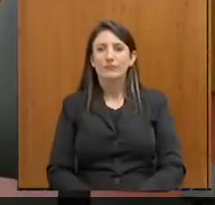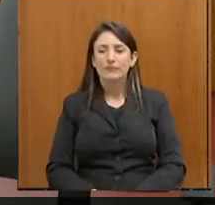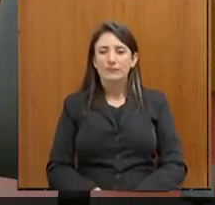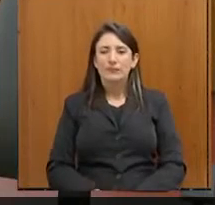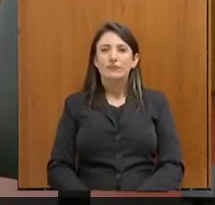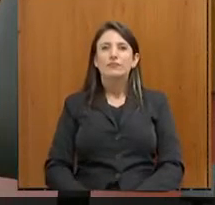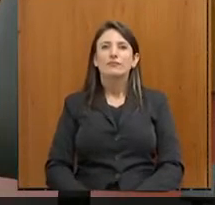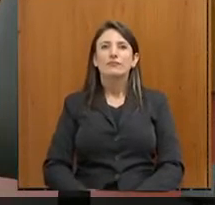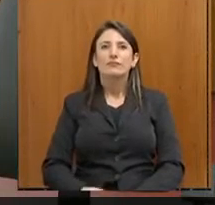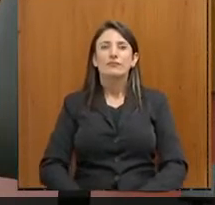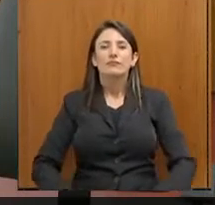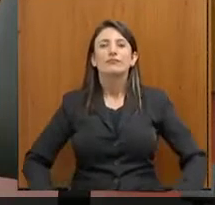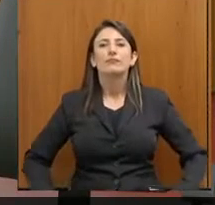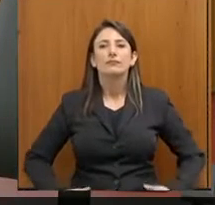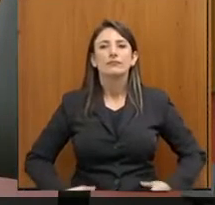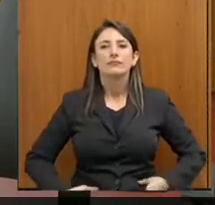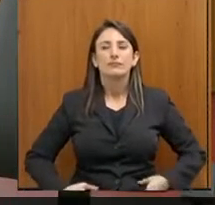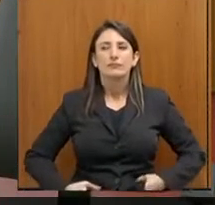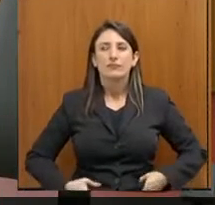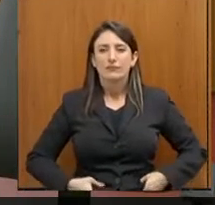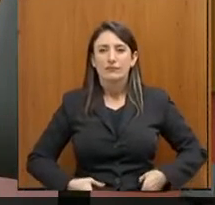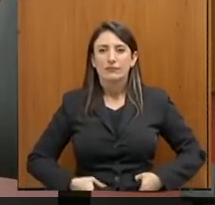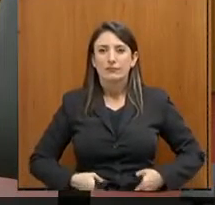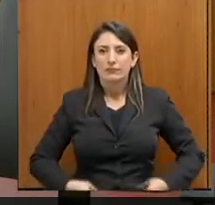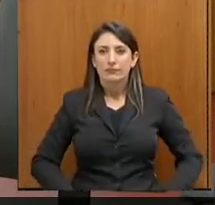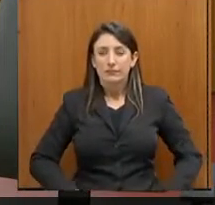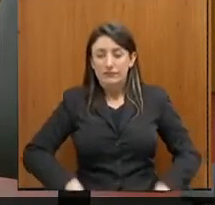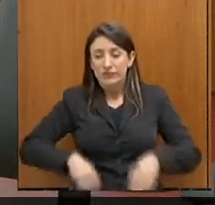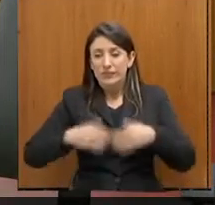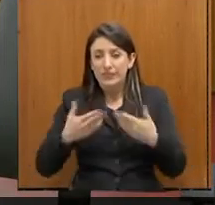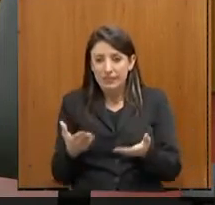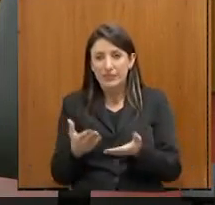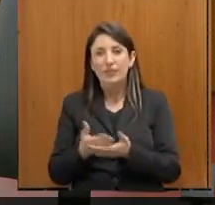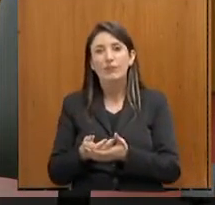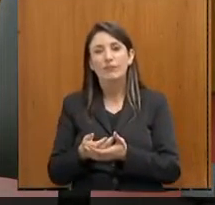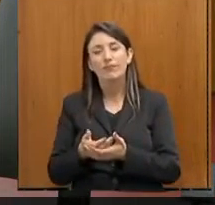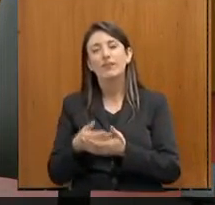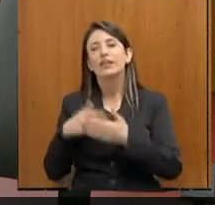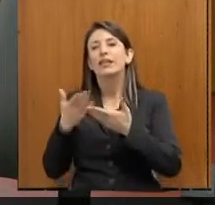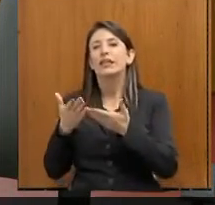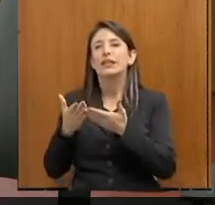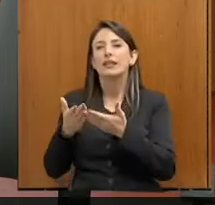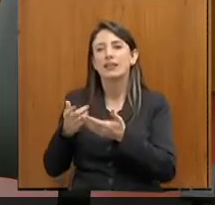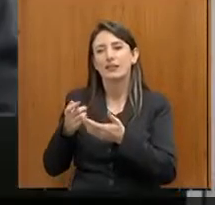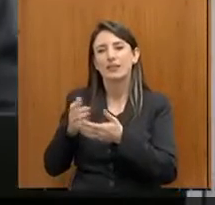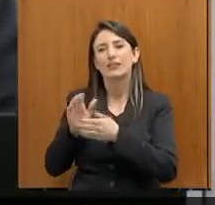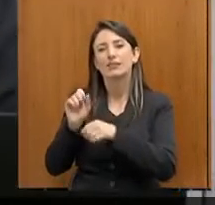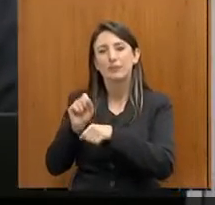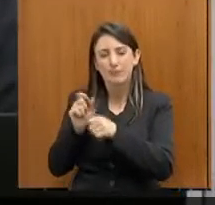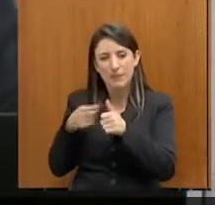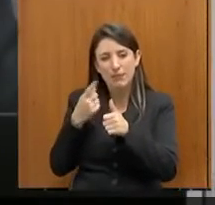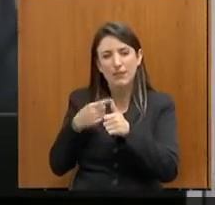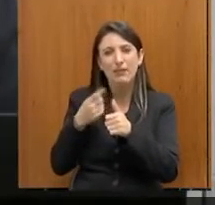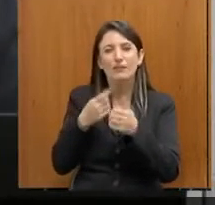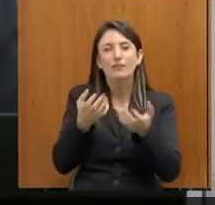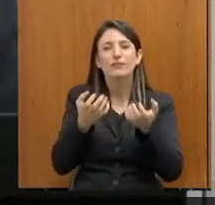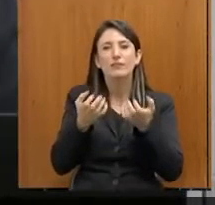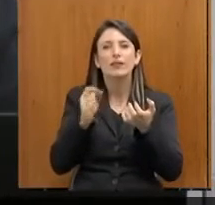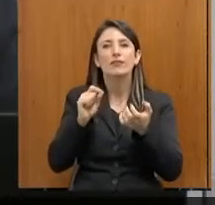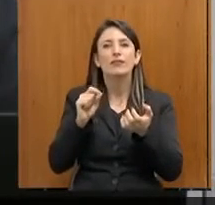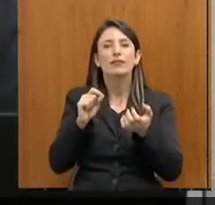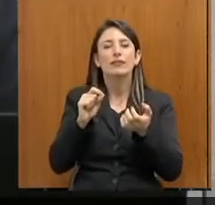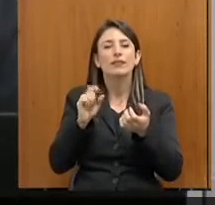se registrar antes de passar a palavra para as considerações finais ao Deputado Cleitinho Azevedo registrar para a